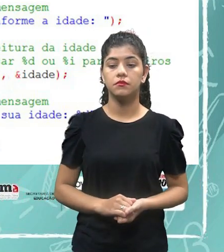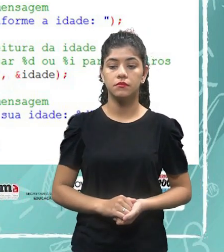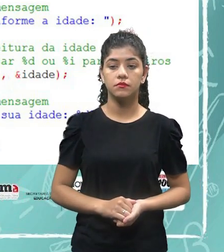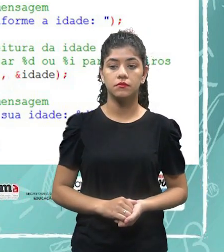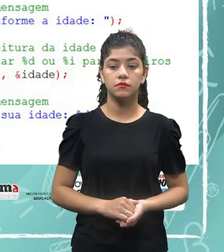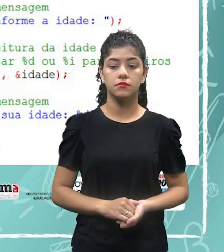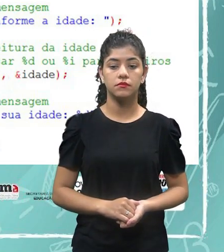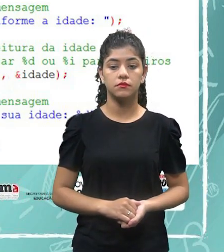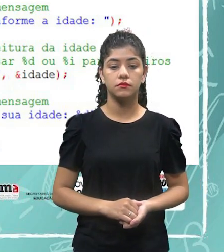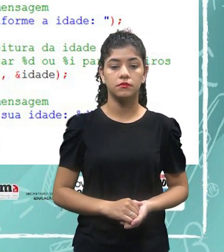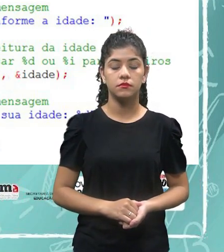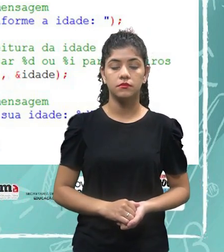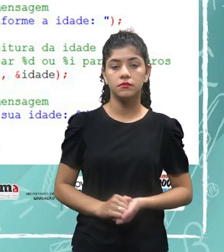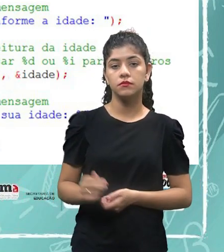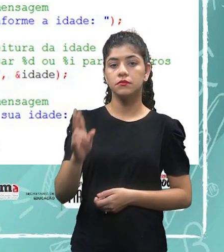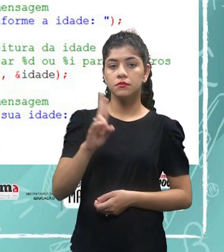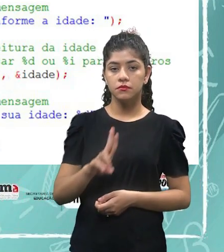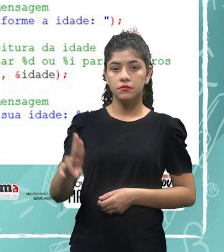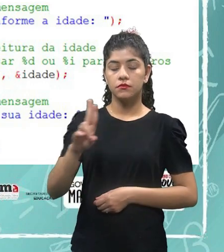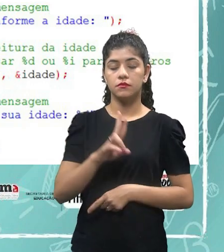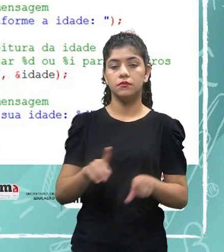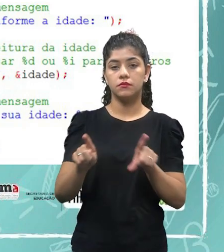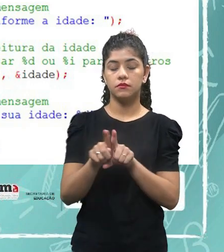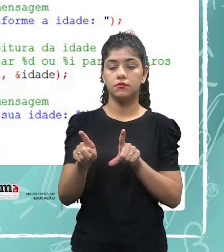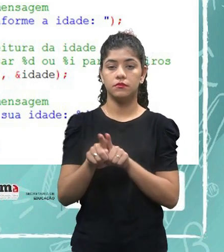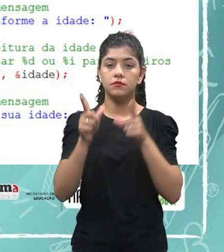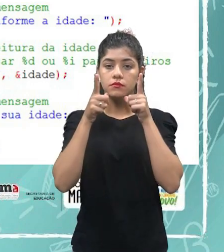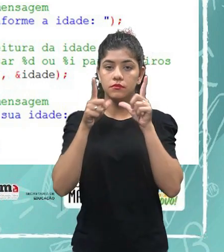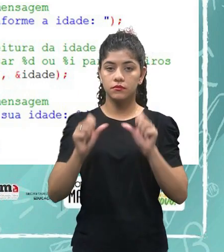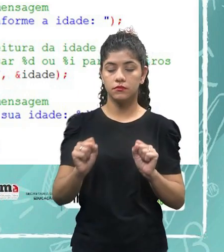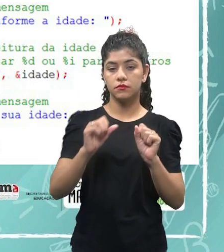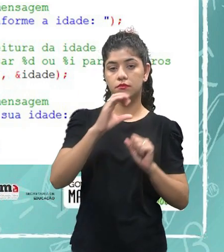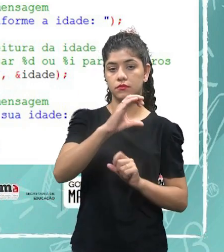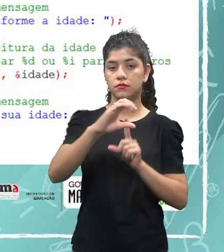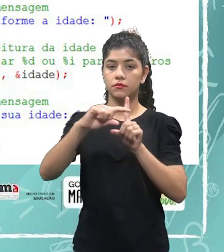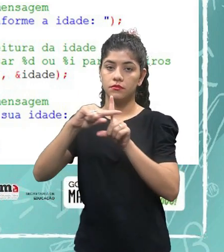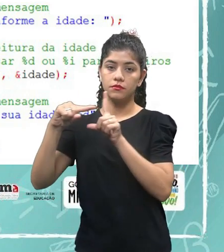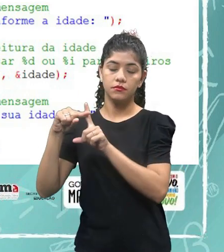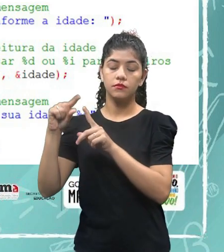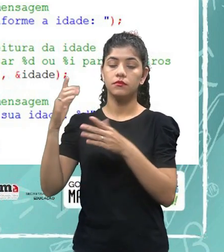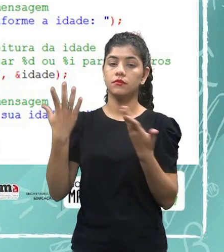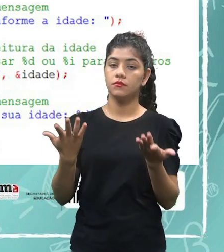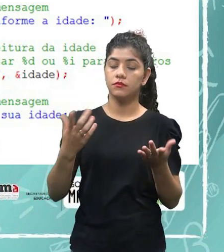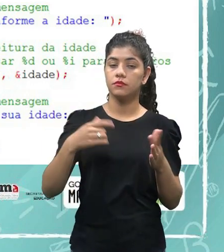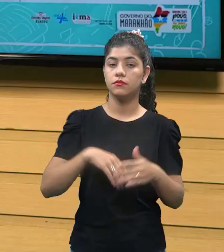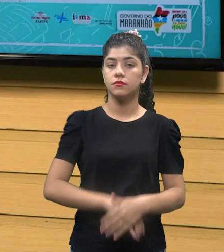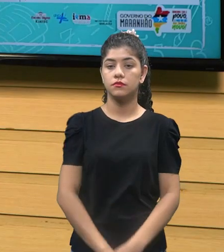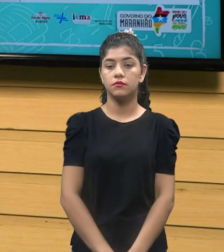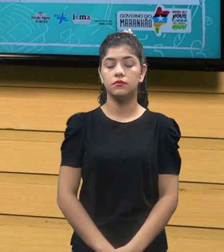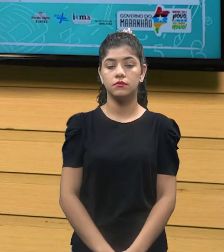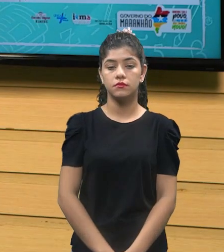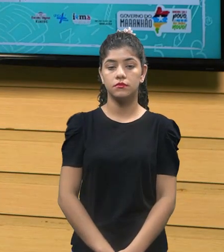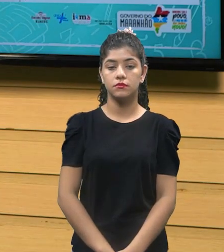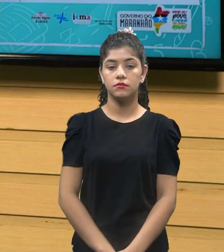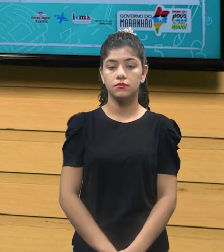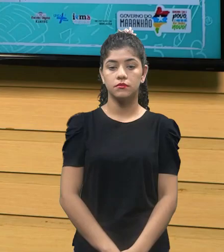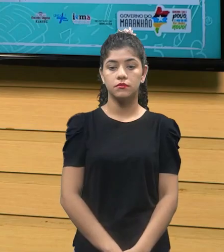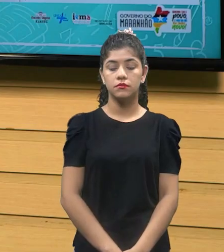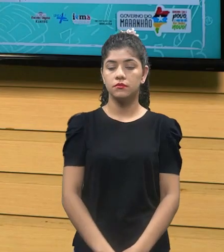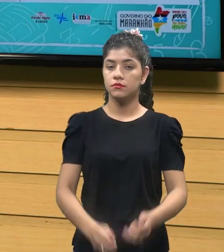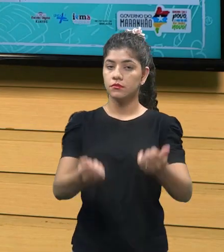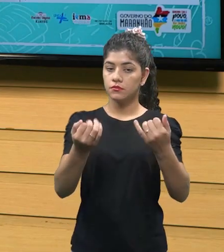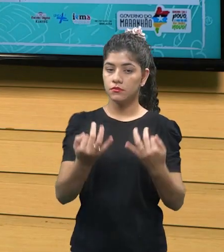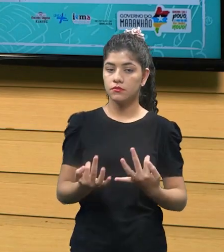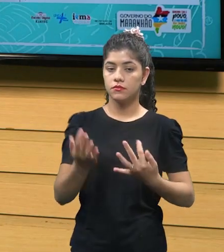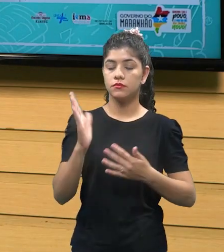tá? Utilizado em linguagem C++ para uma determinada função, tá? Mas como eu falei,